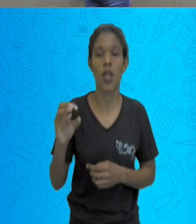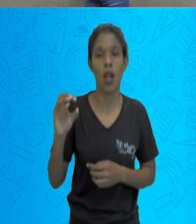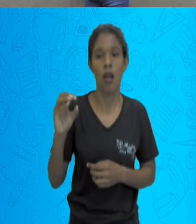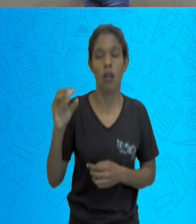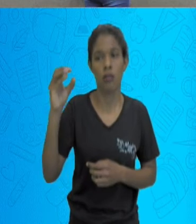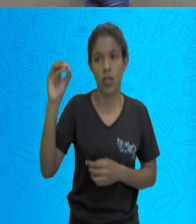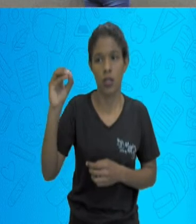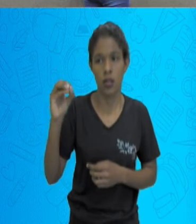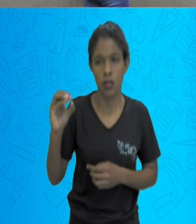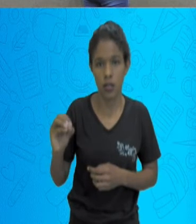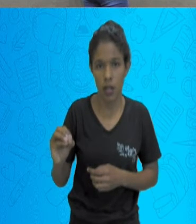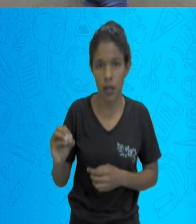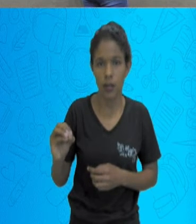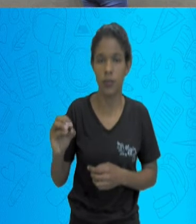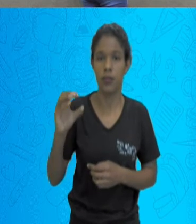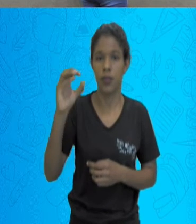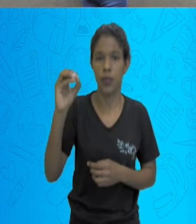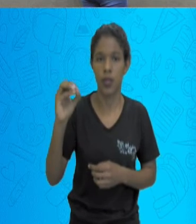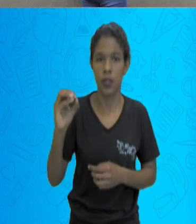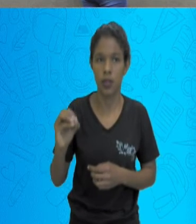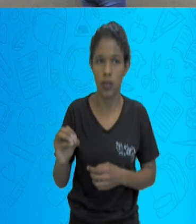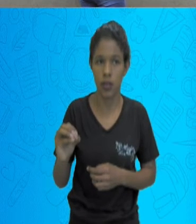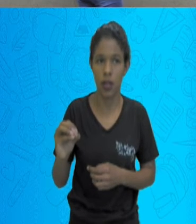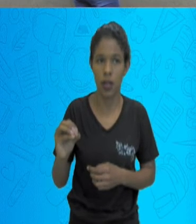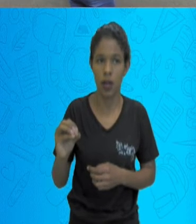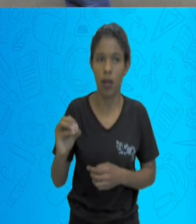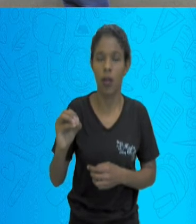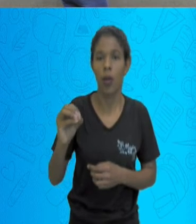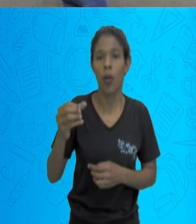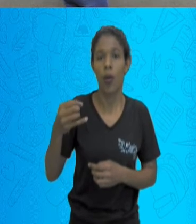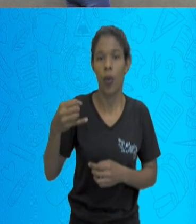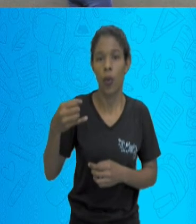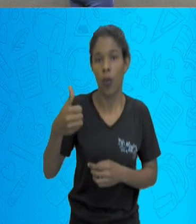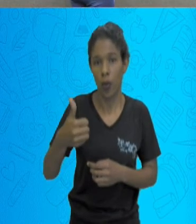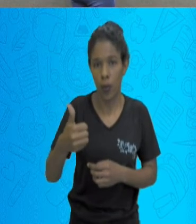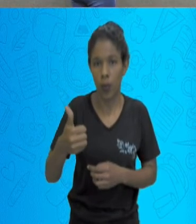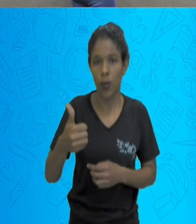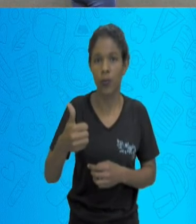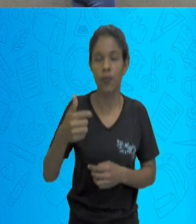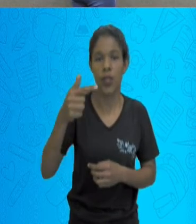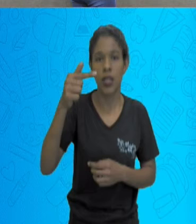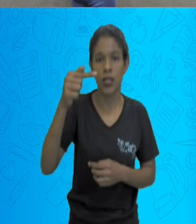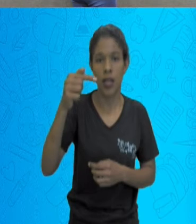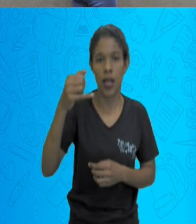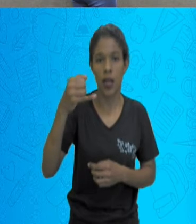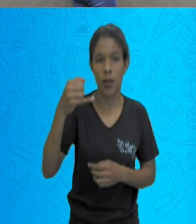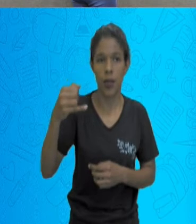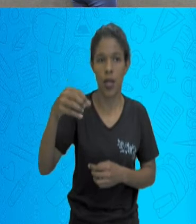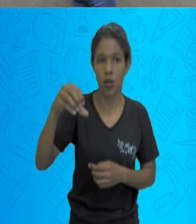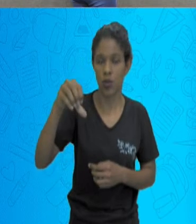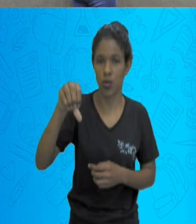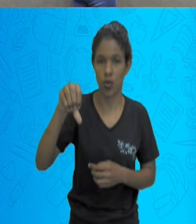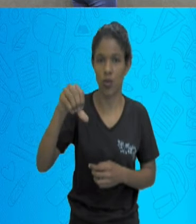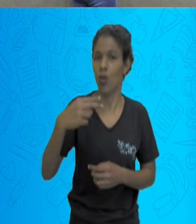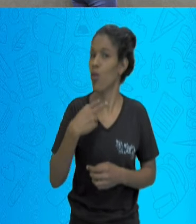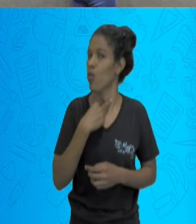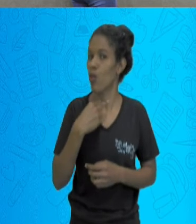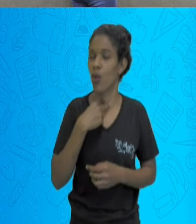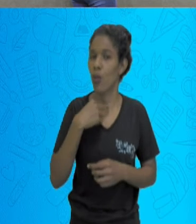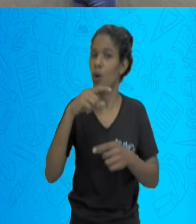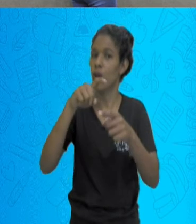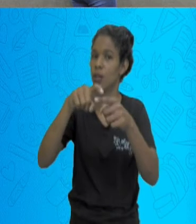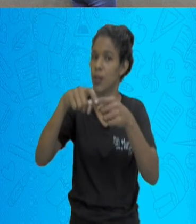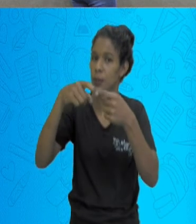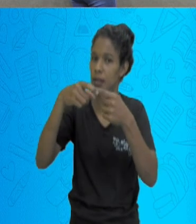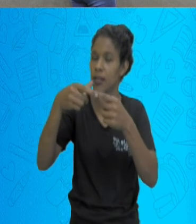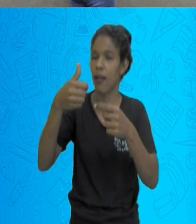0, 0, 1, 7 menos 9 eu não posso, agora eu tenho